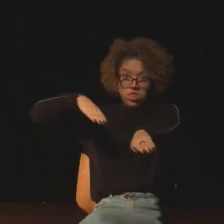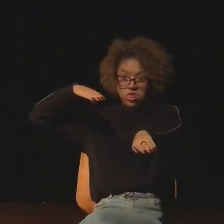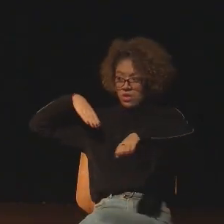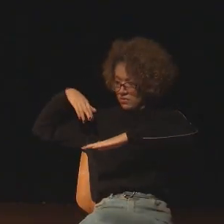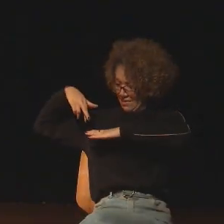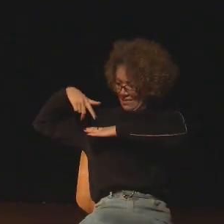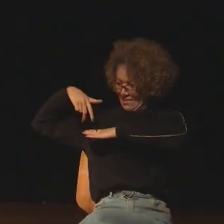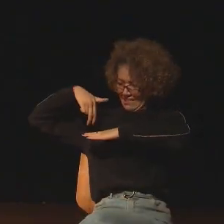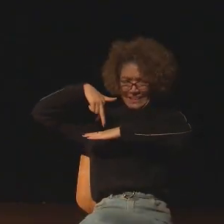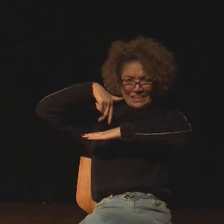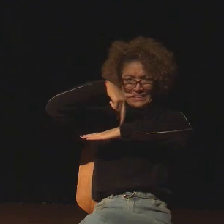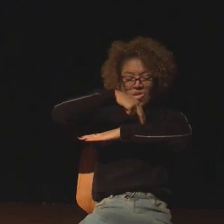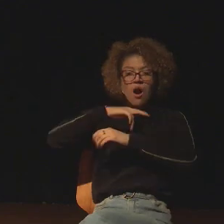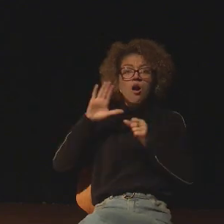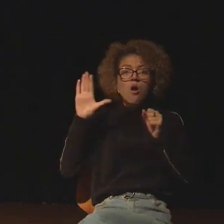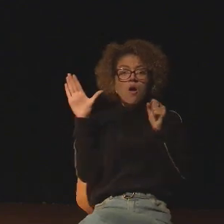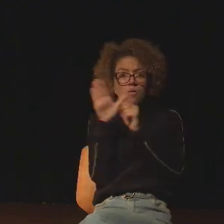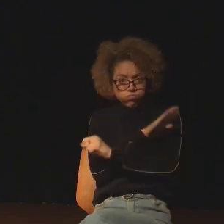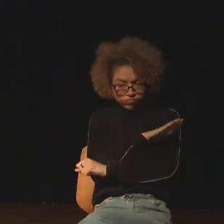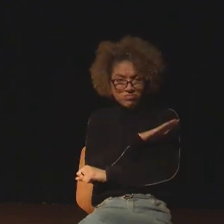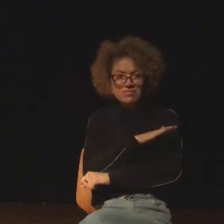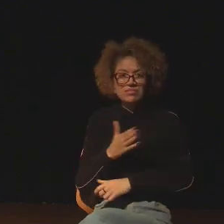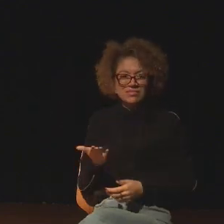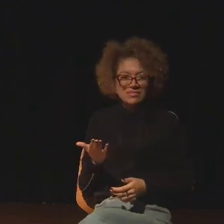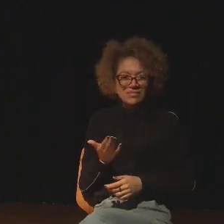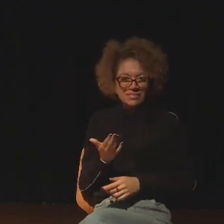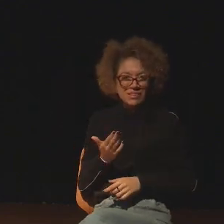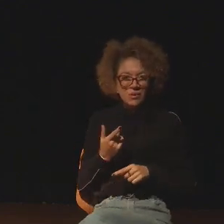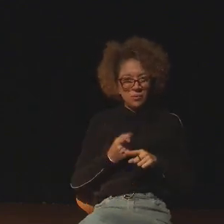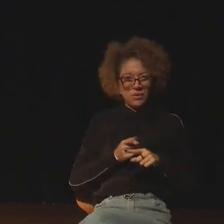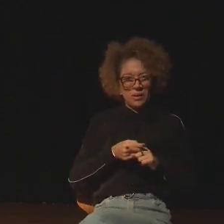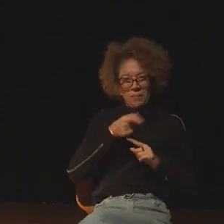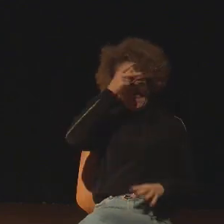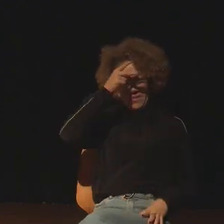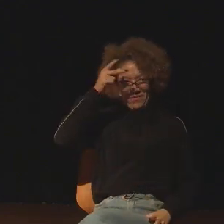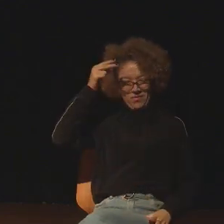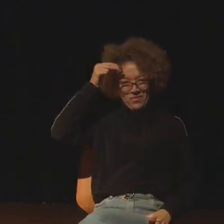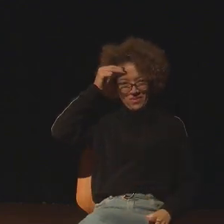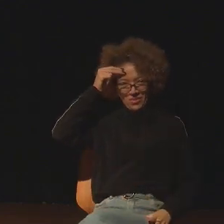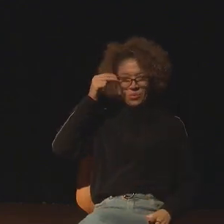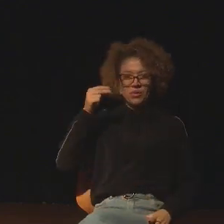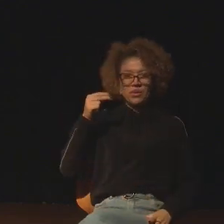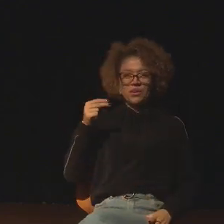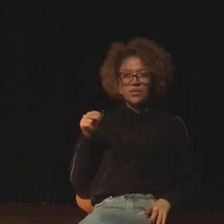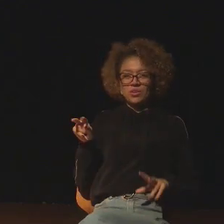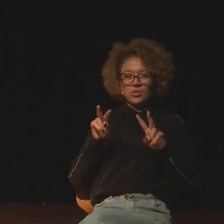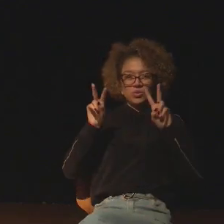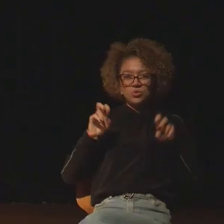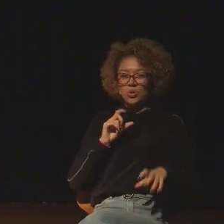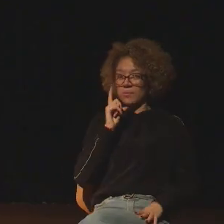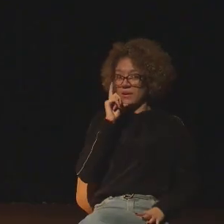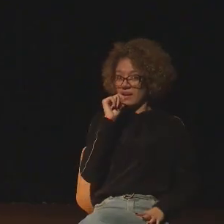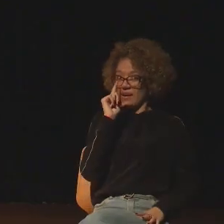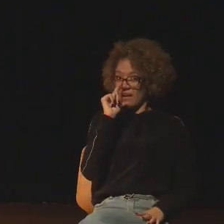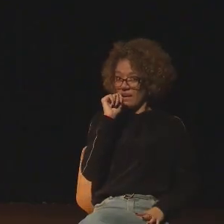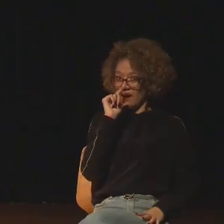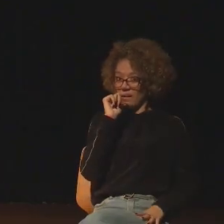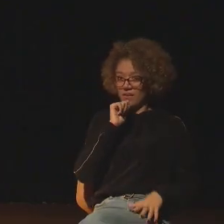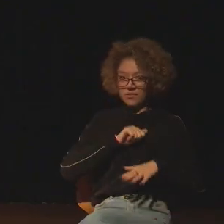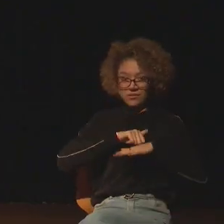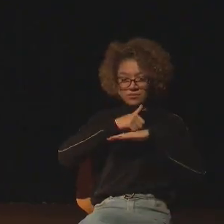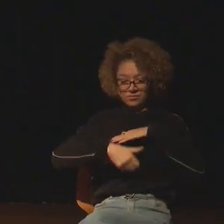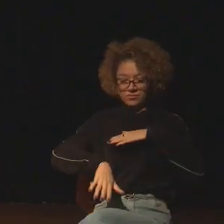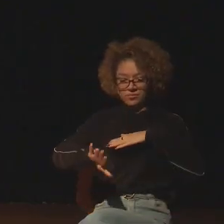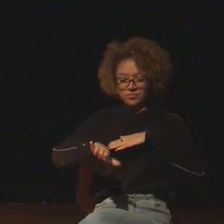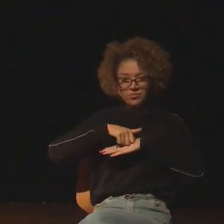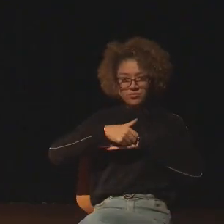para onde atravessar. Porque desde as últimas intervenções feitas pela Prefeitura para a requalificação das águas pluviais aqui na Rua